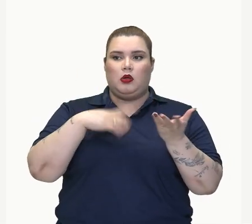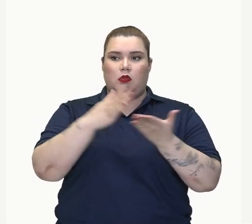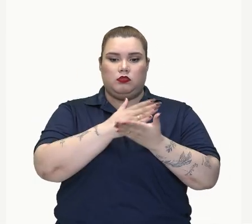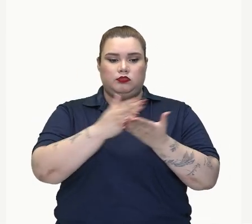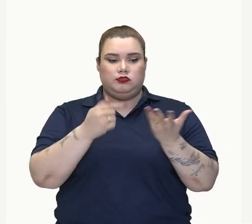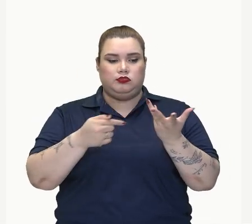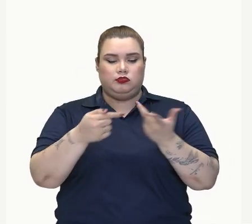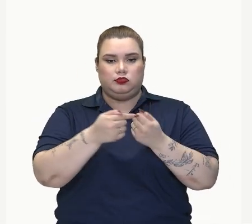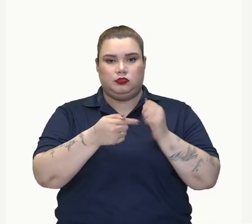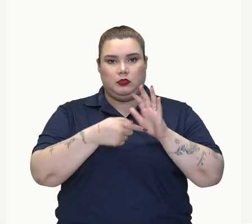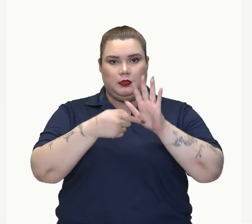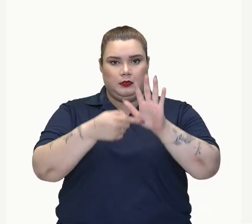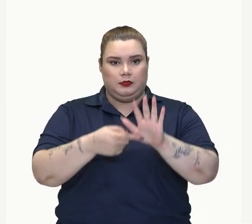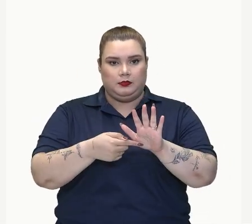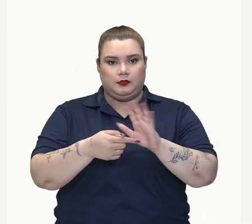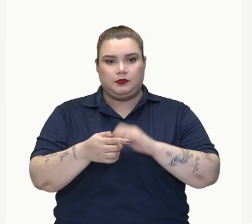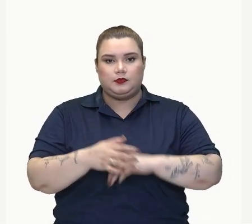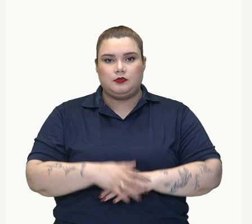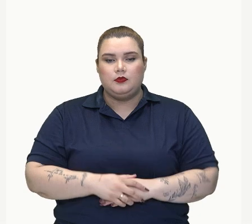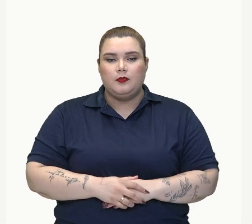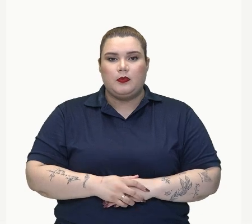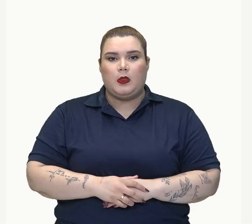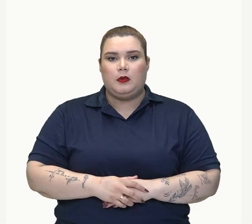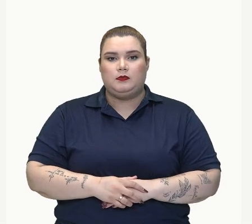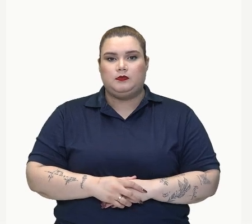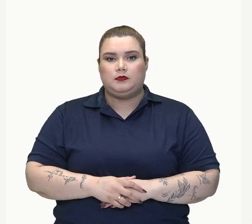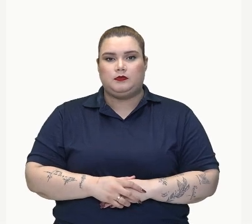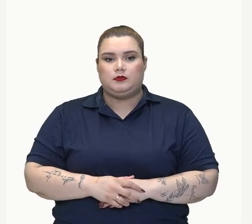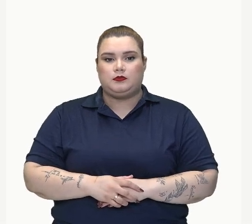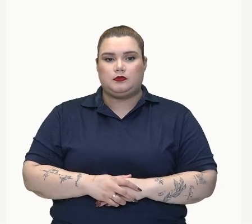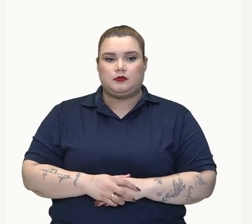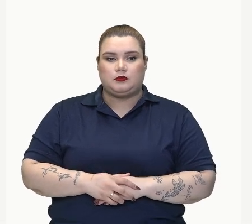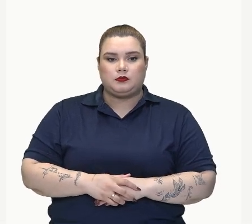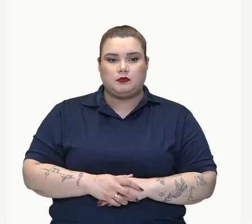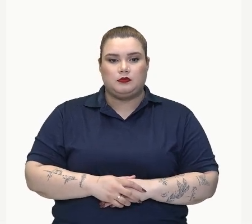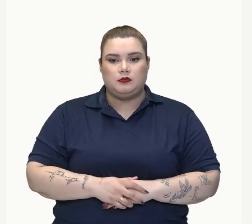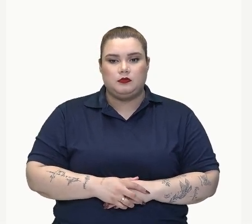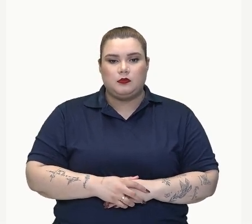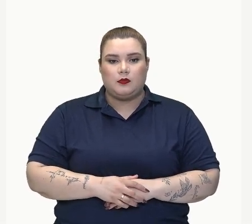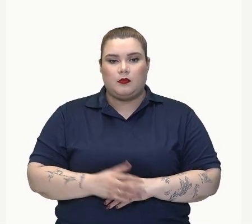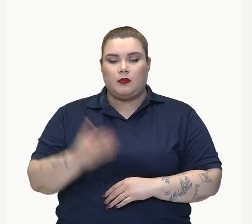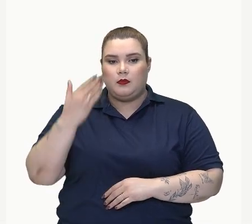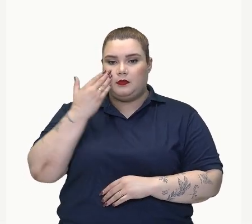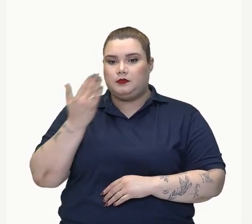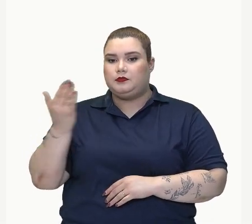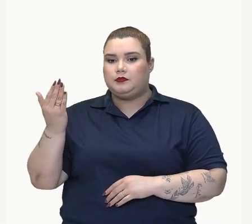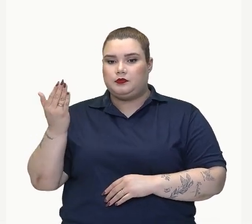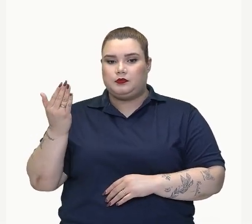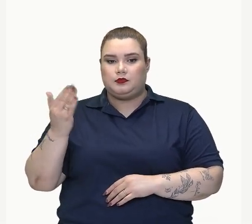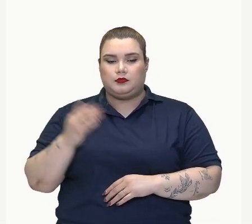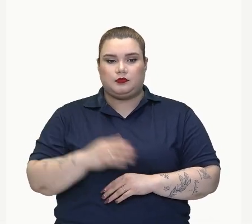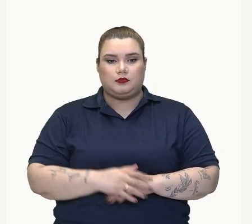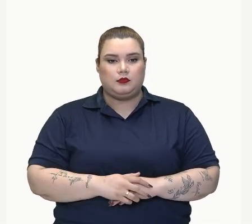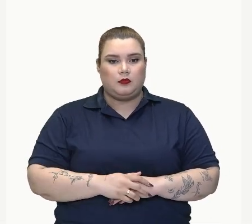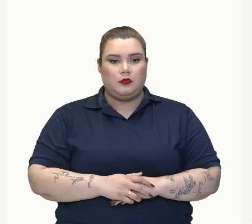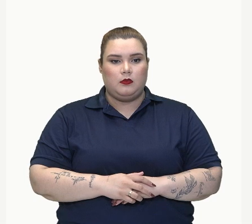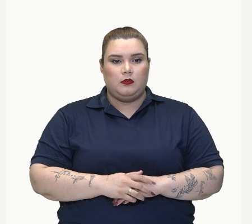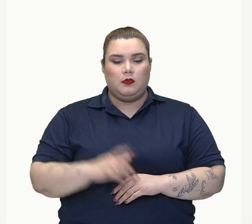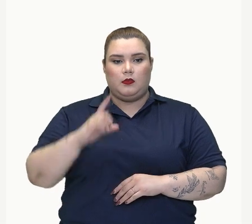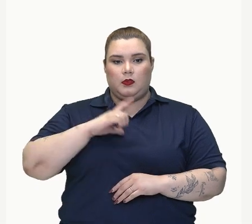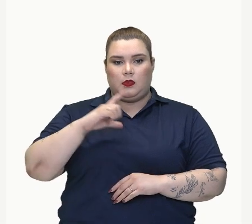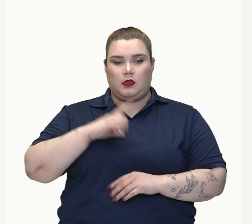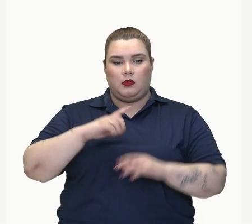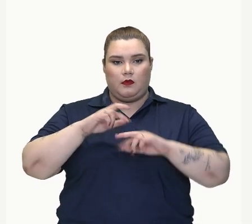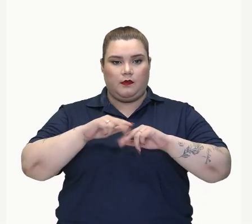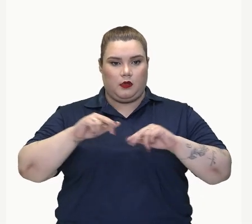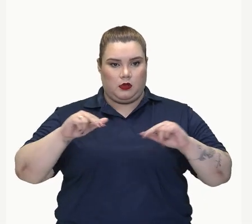à elipse. Então, só para a gente representar aqui as situações, ó, nós temos várias